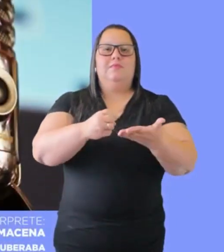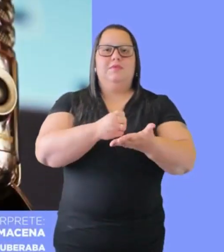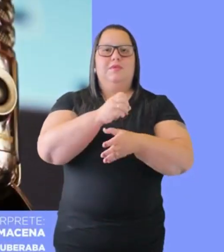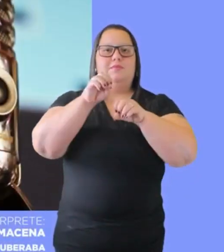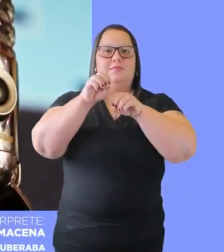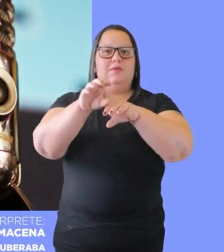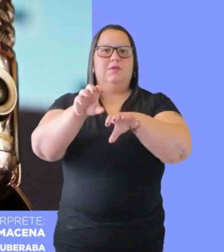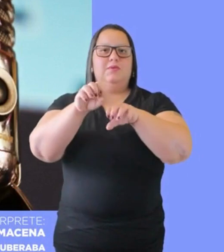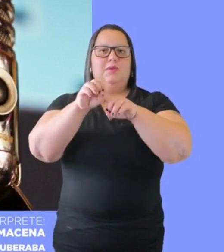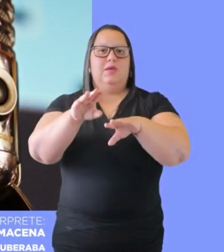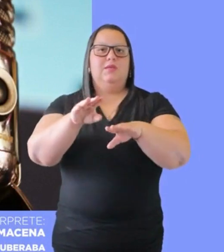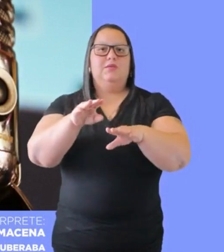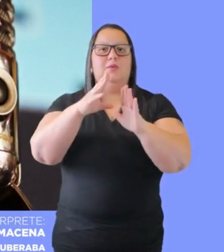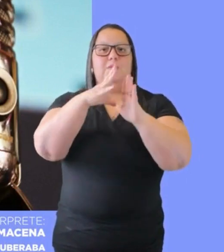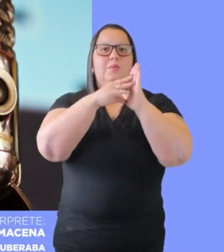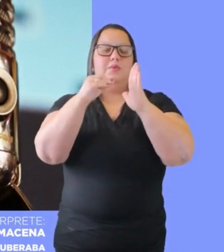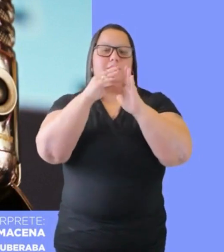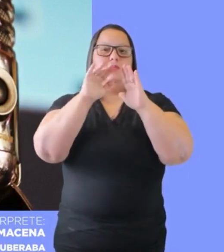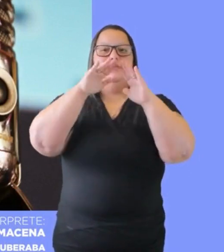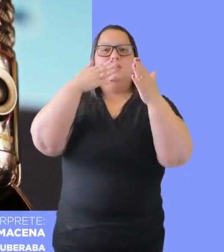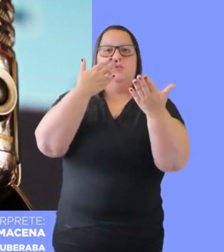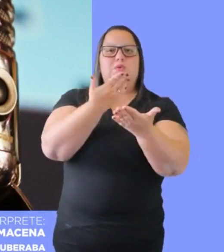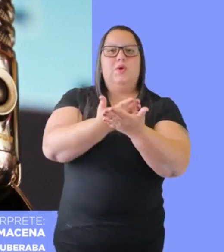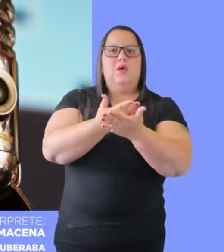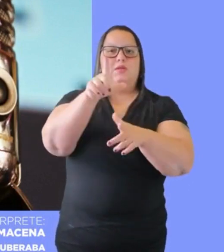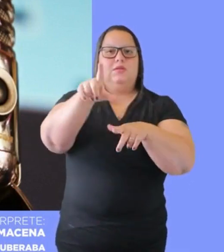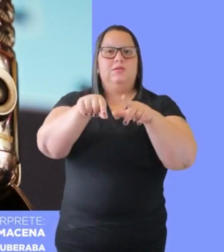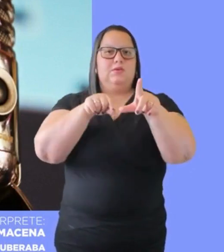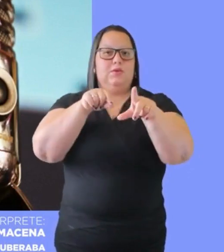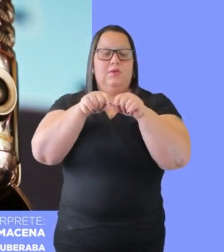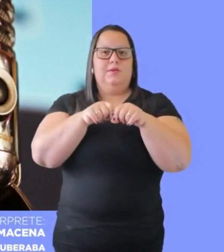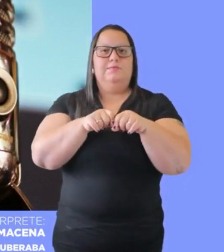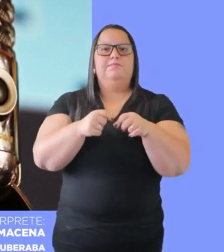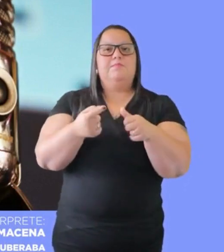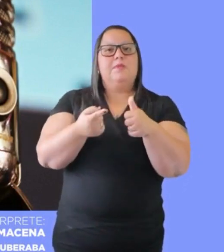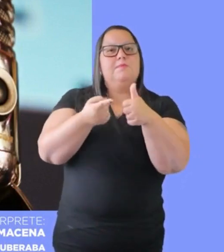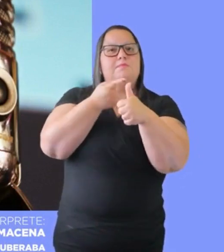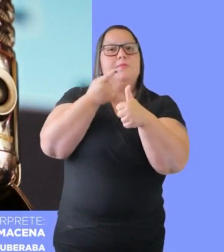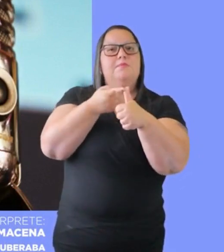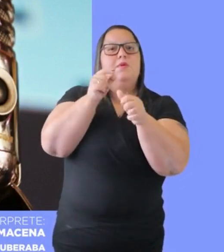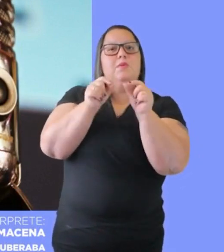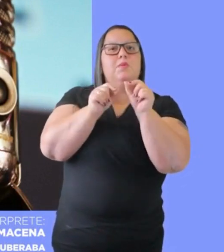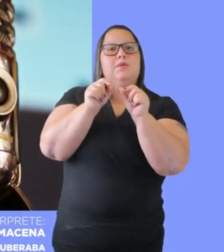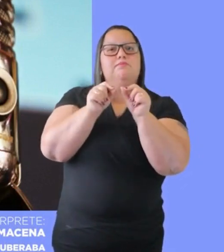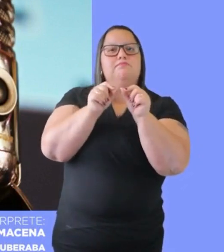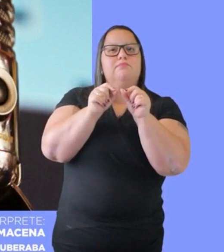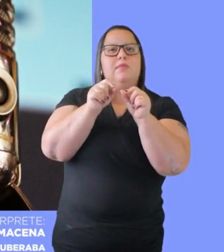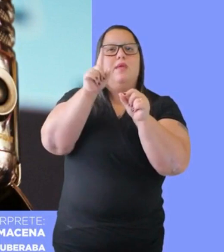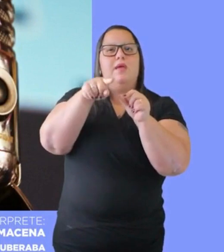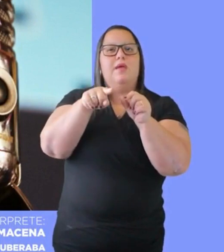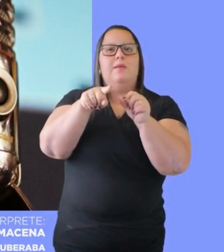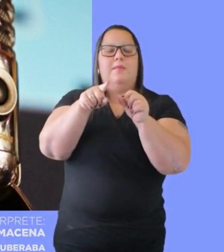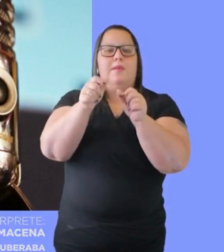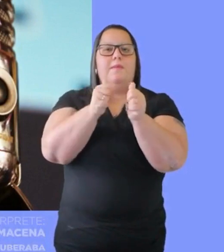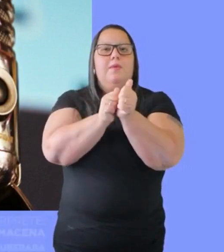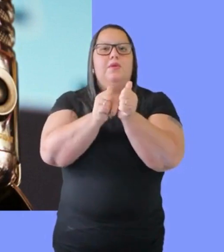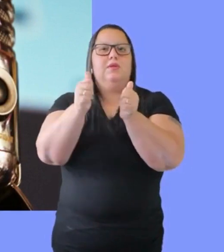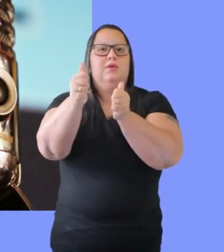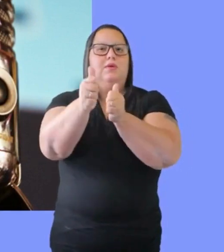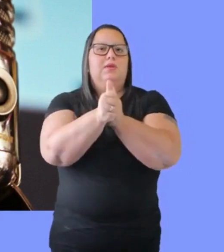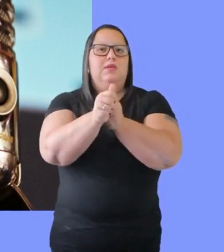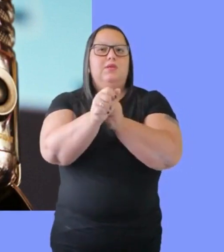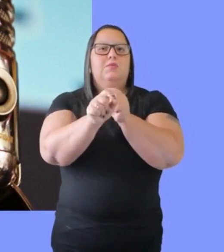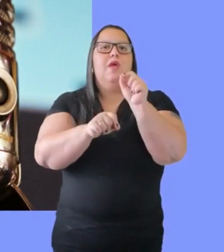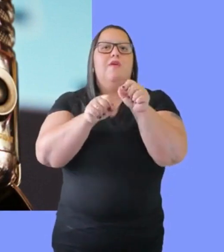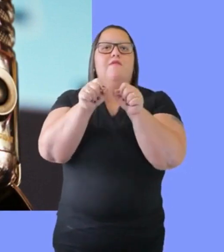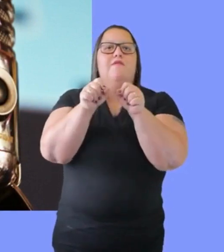princípios educativos do modelo da escola da escolha. Primeiro princípio, protagonismo. É